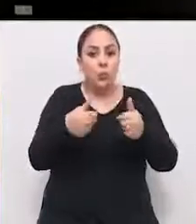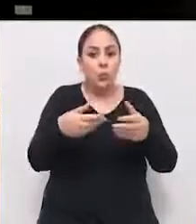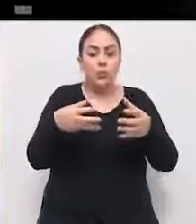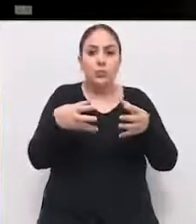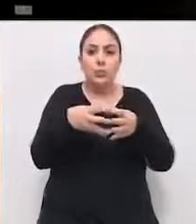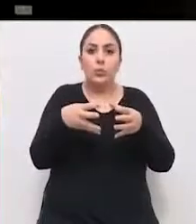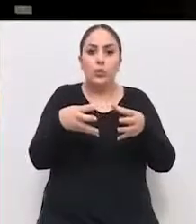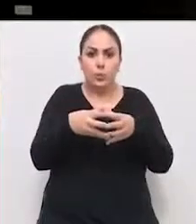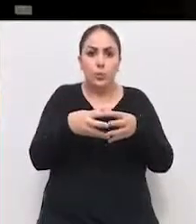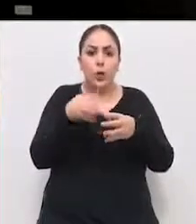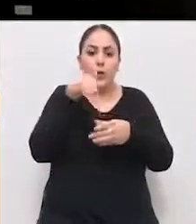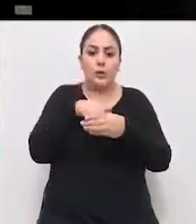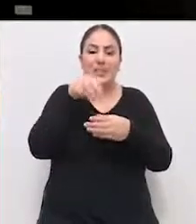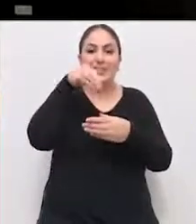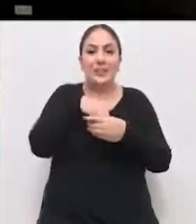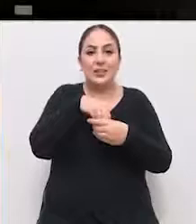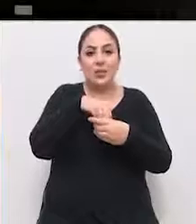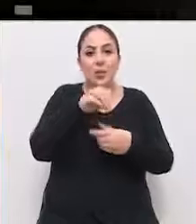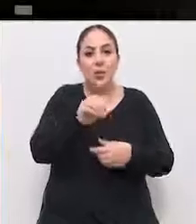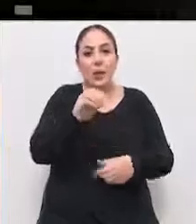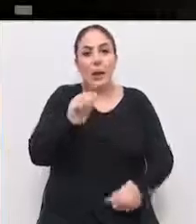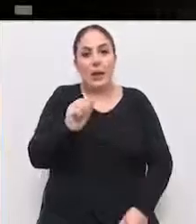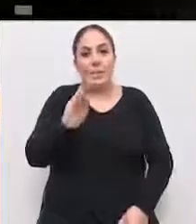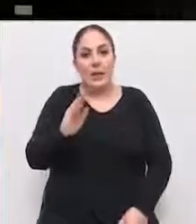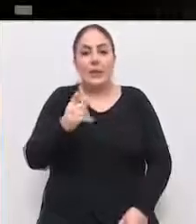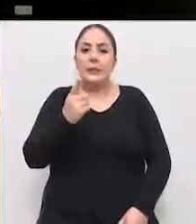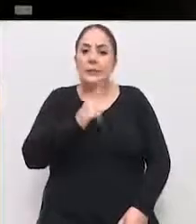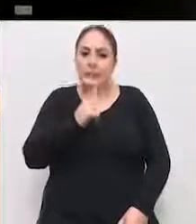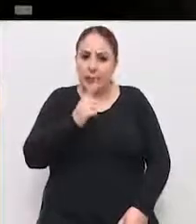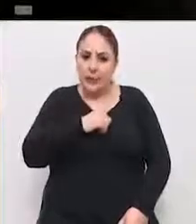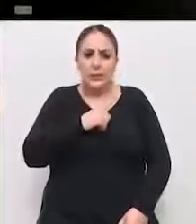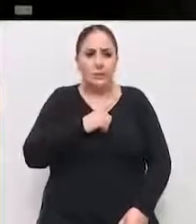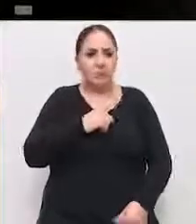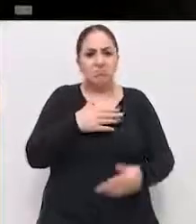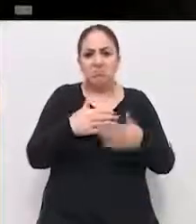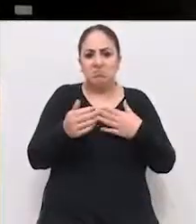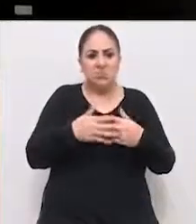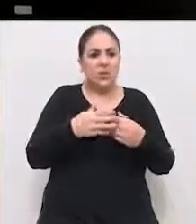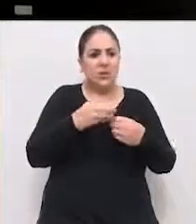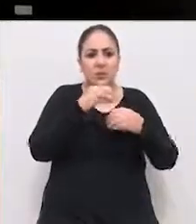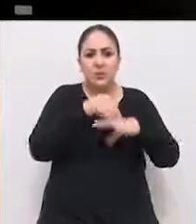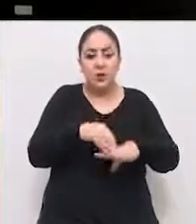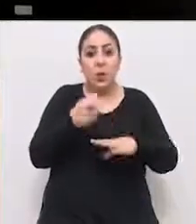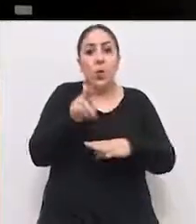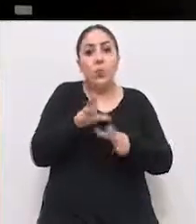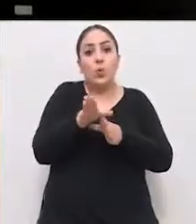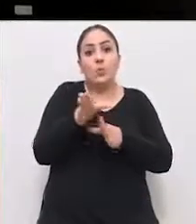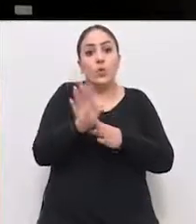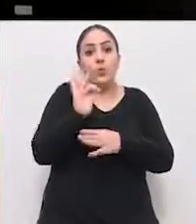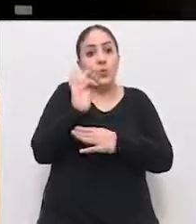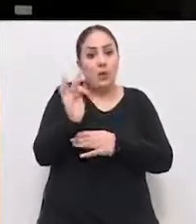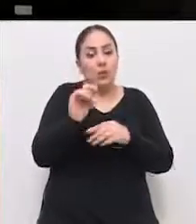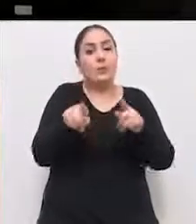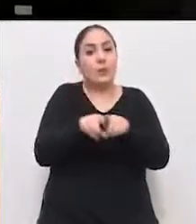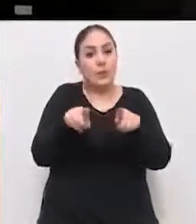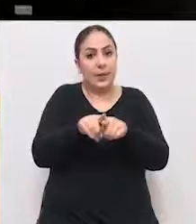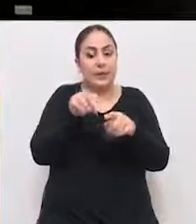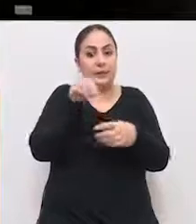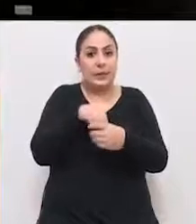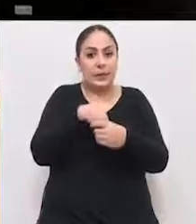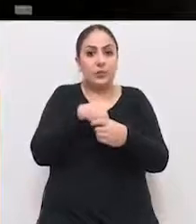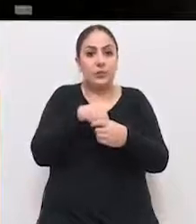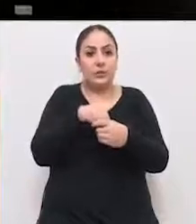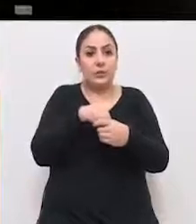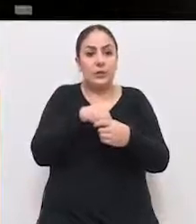todo pleito eleitoral dentro da Ordem, seja em subseções, em seccionais ou no Conselho Federal e